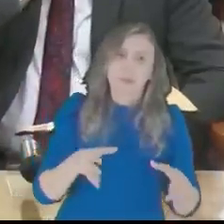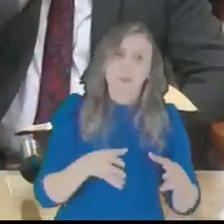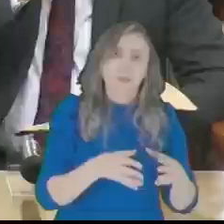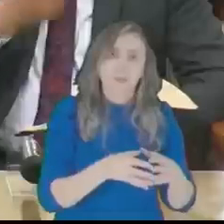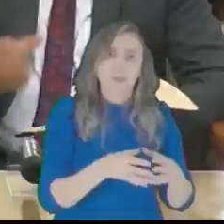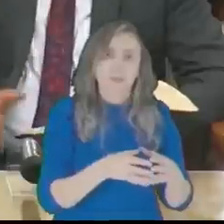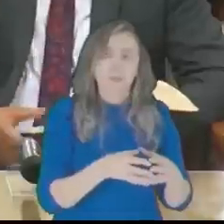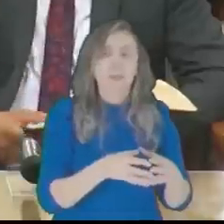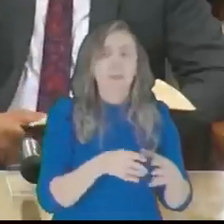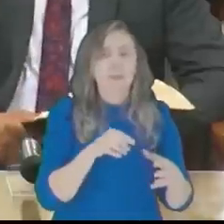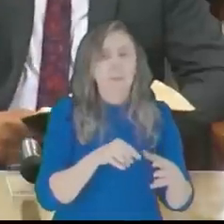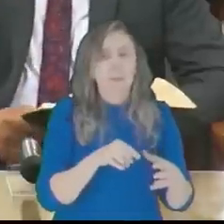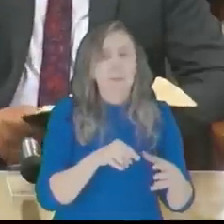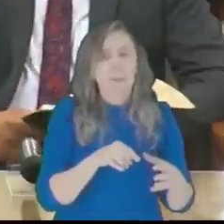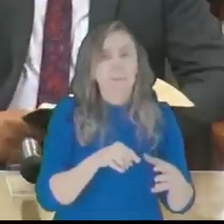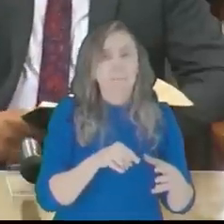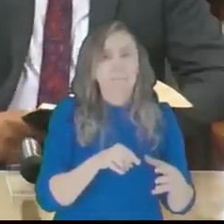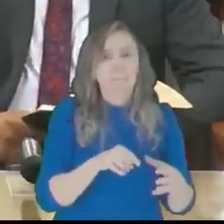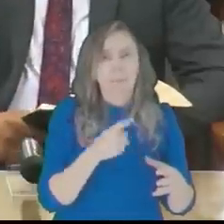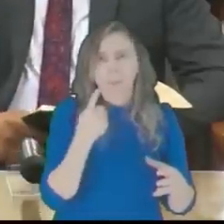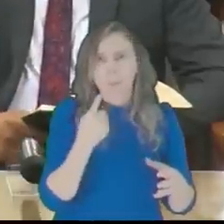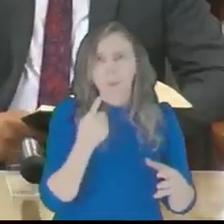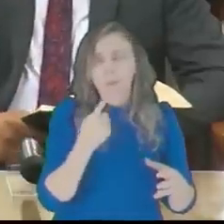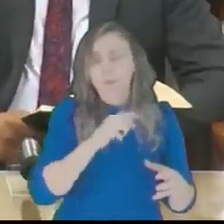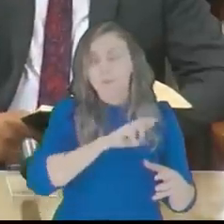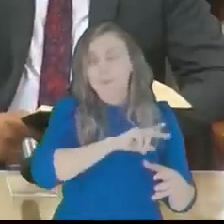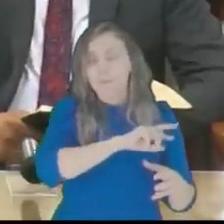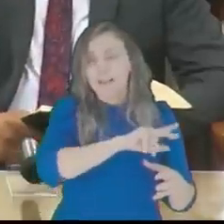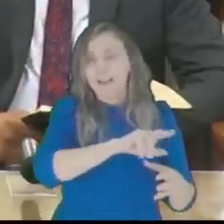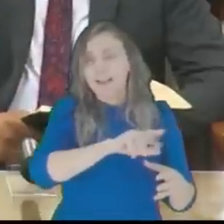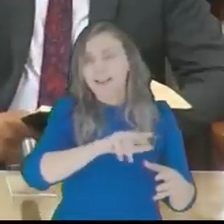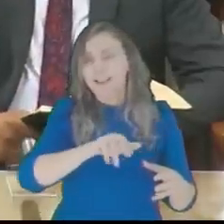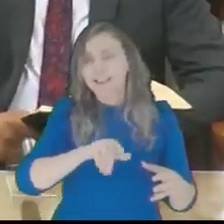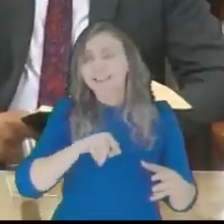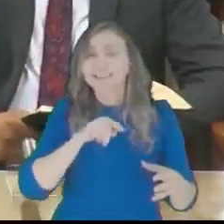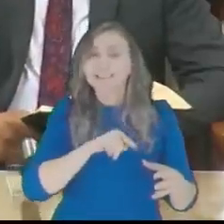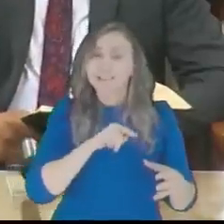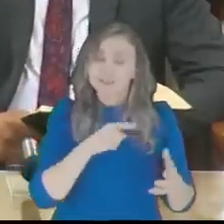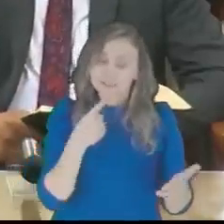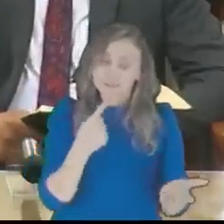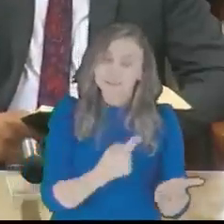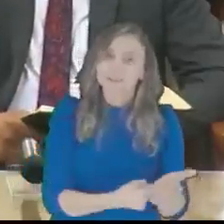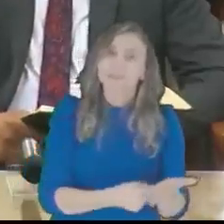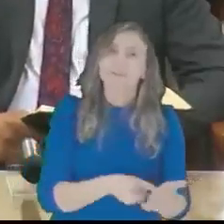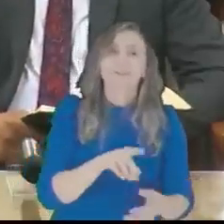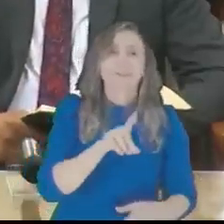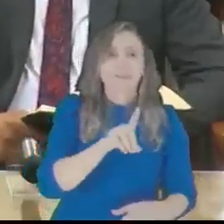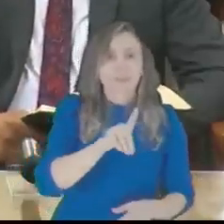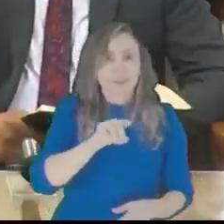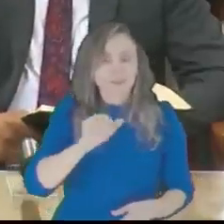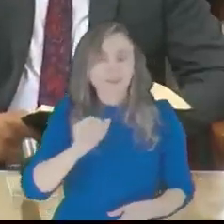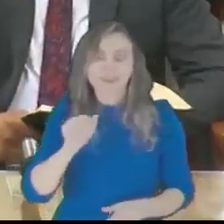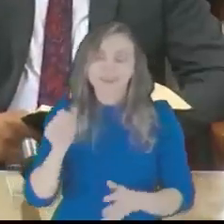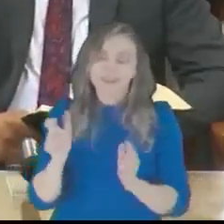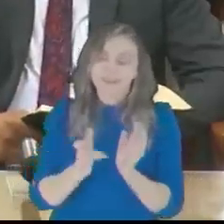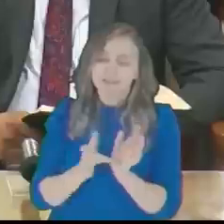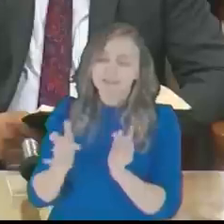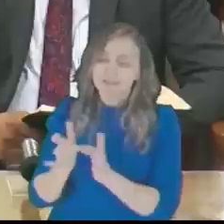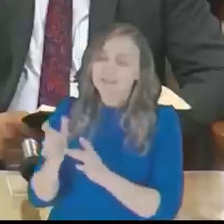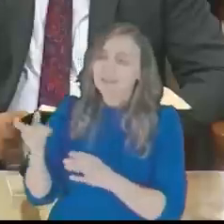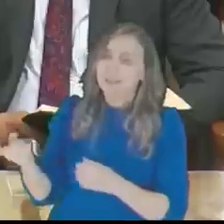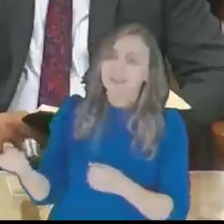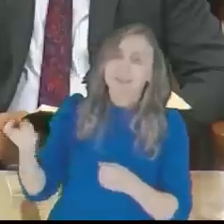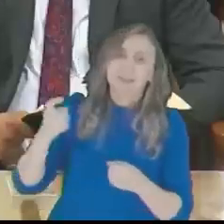que marcou a data da volta. Aliás, uma seita não, várias seitas que marcaram a data da volta de Jesus